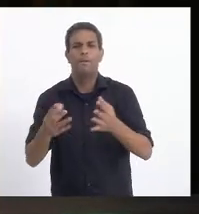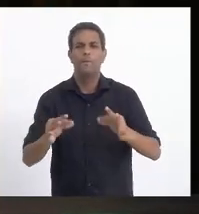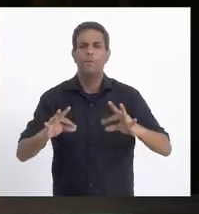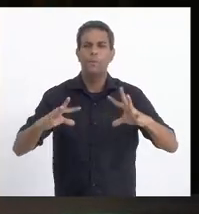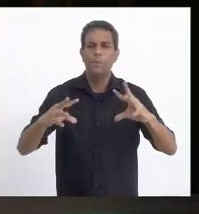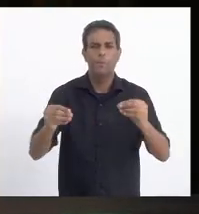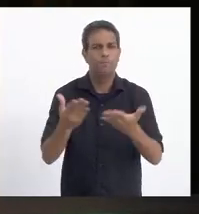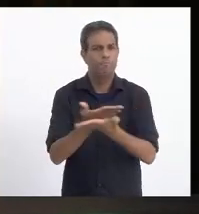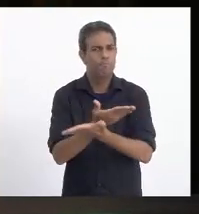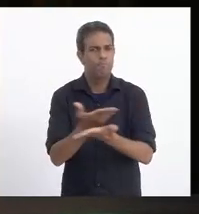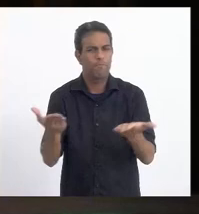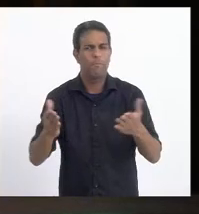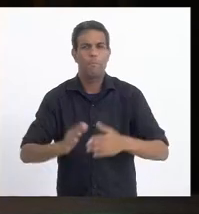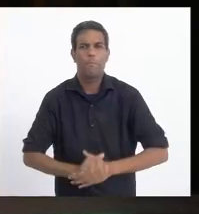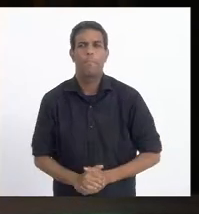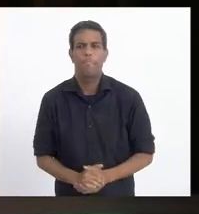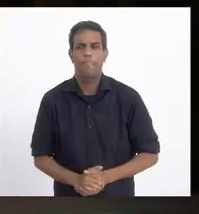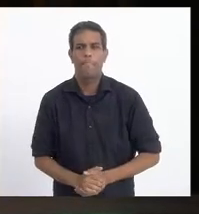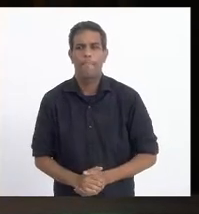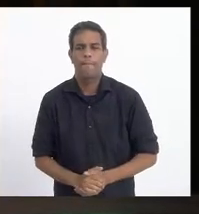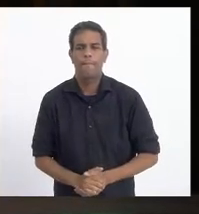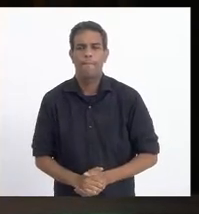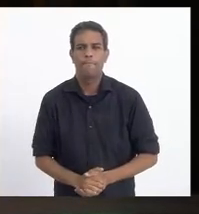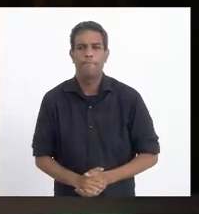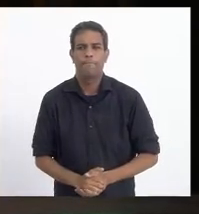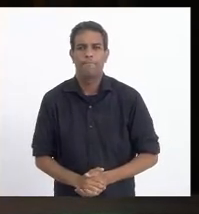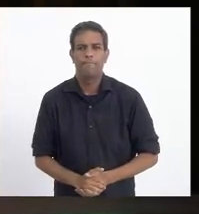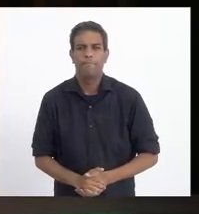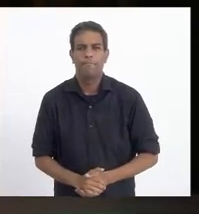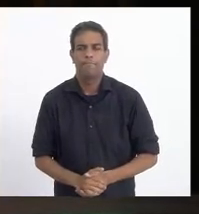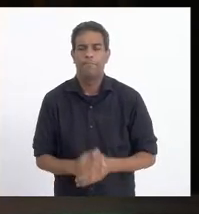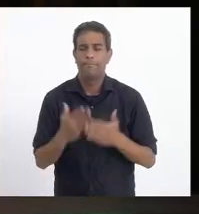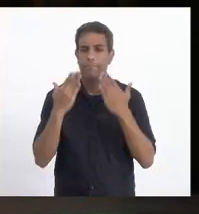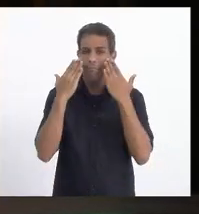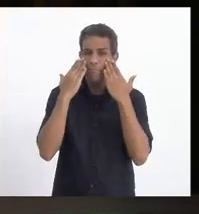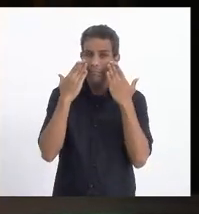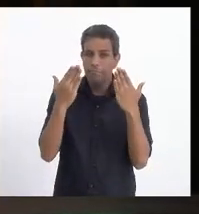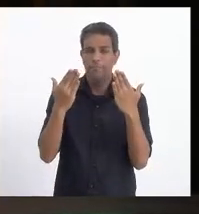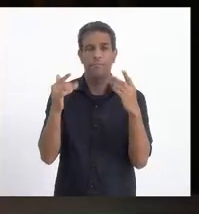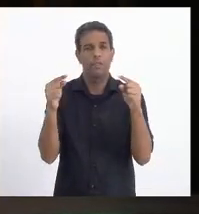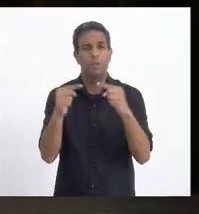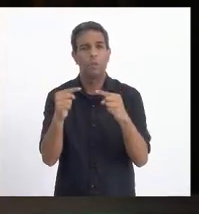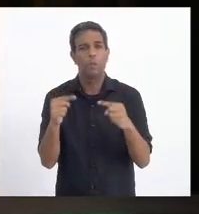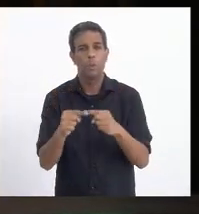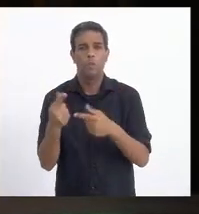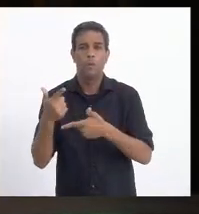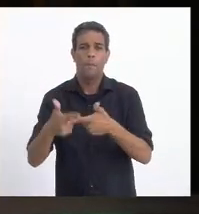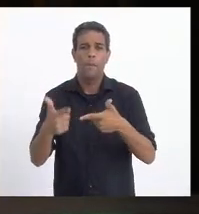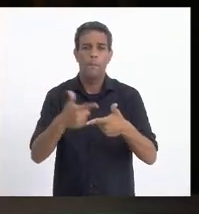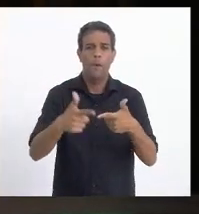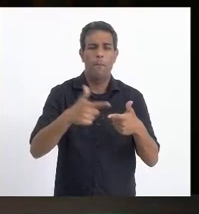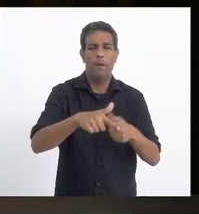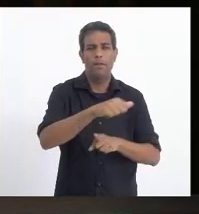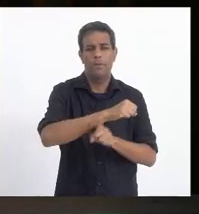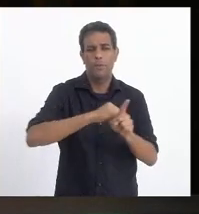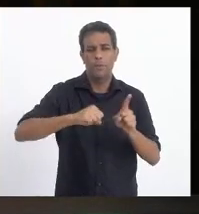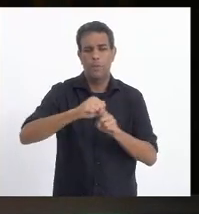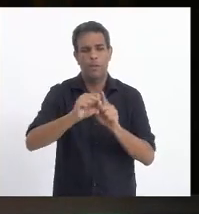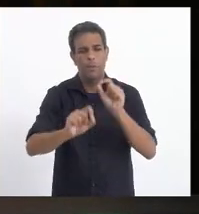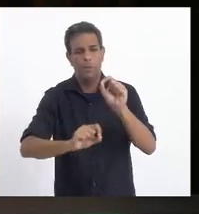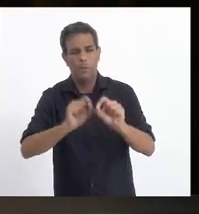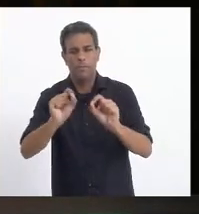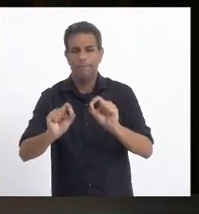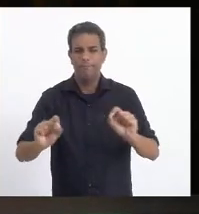para todos Oi e aí eu me deparo senhores tá com problema que